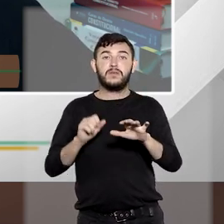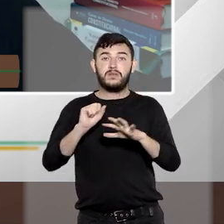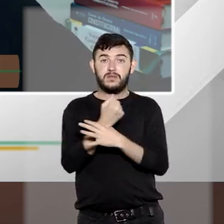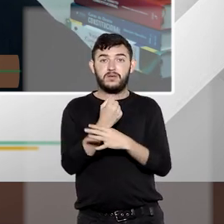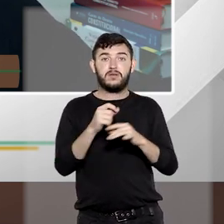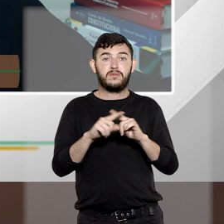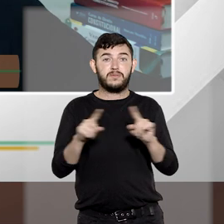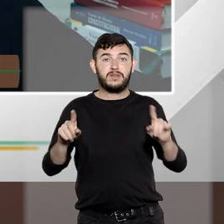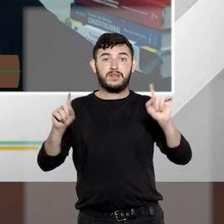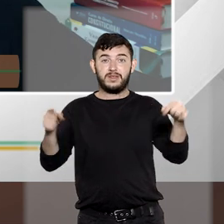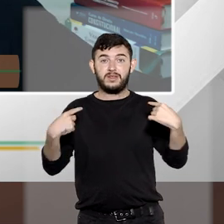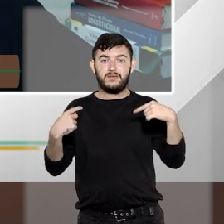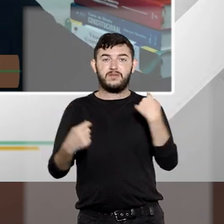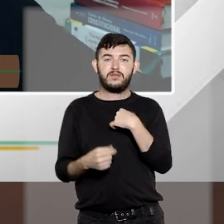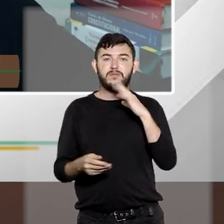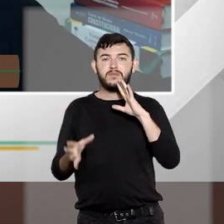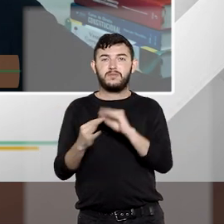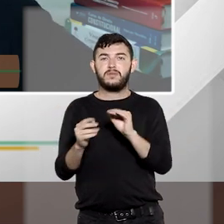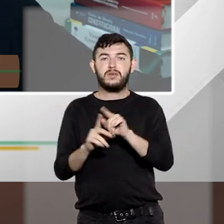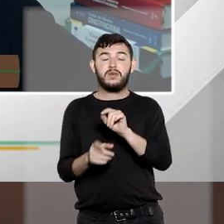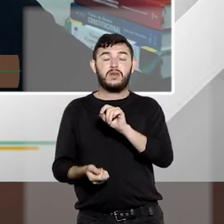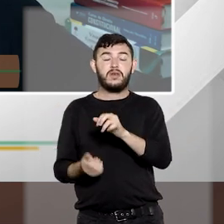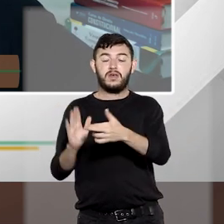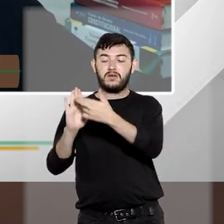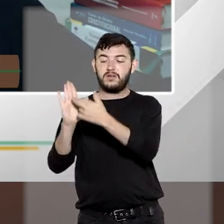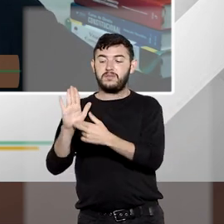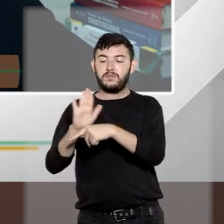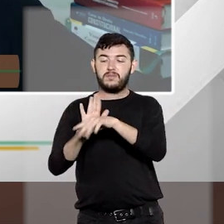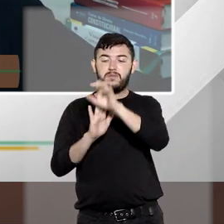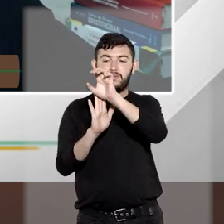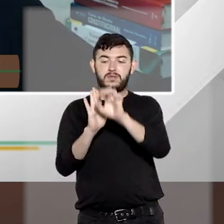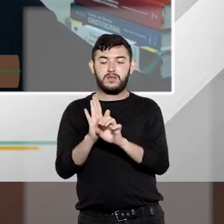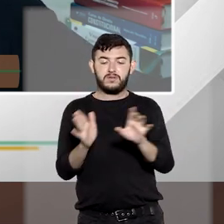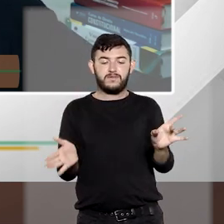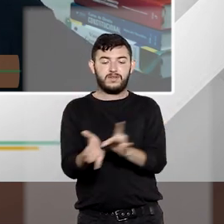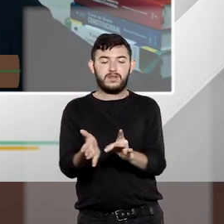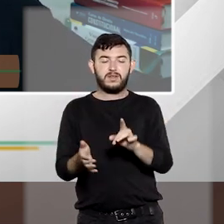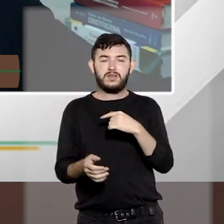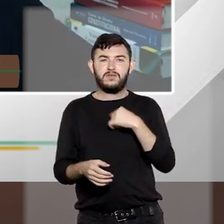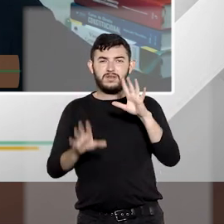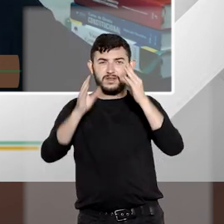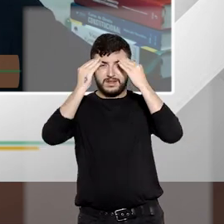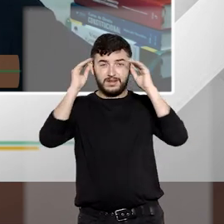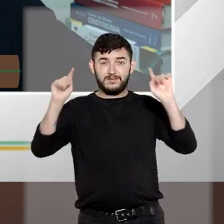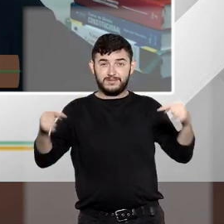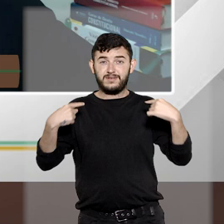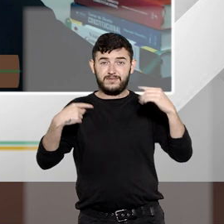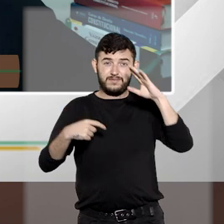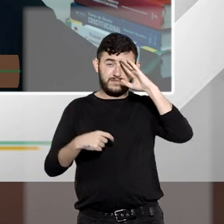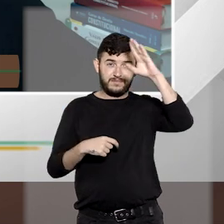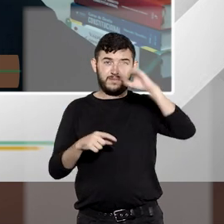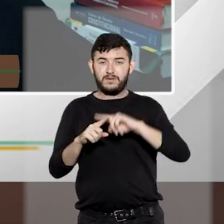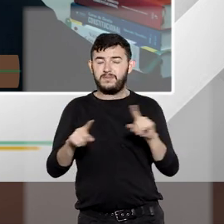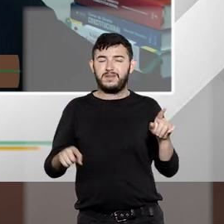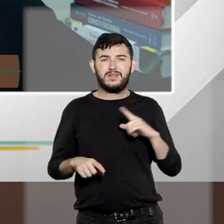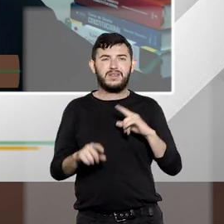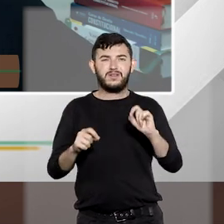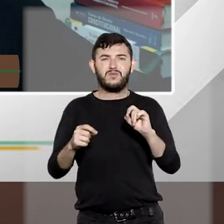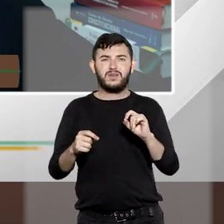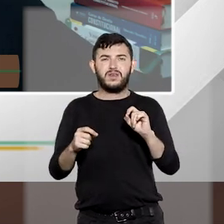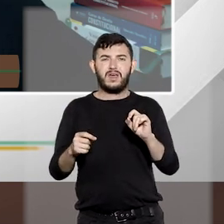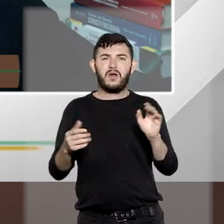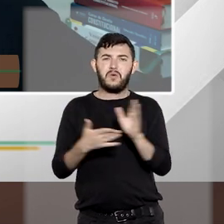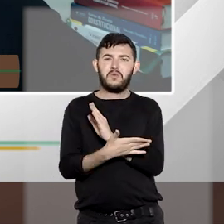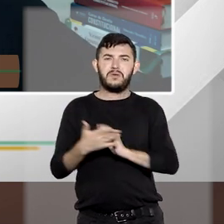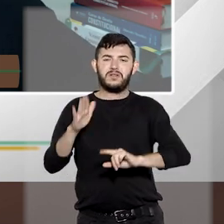desafios, Fátima, sem dúvida alguma, né, a regulamentação eficaz do estatuto, ela, eu entendo que é o maior dos desafios, né? Faltam ainda vários dispositivos a